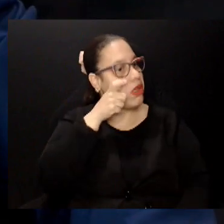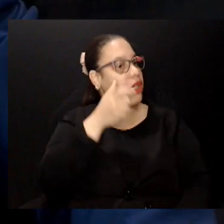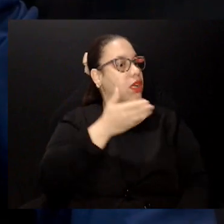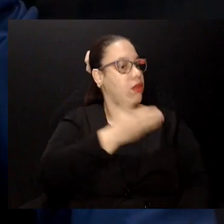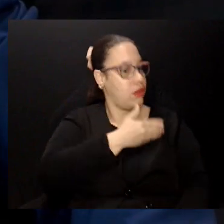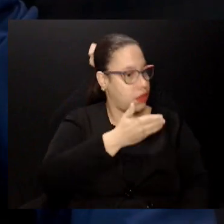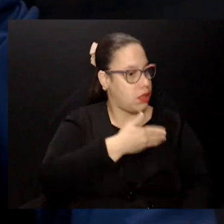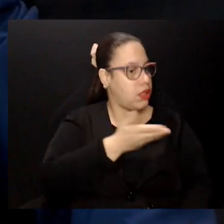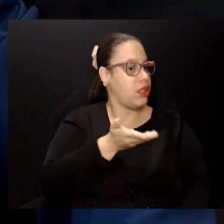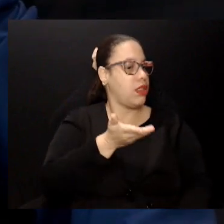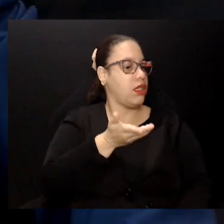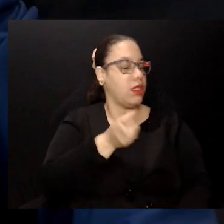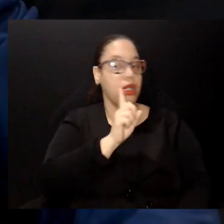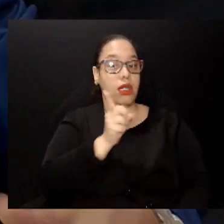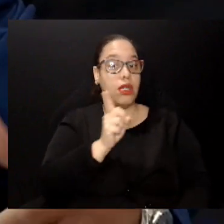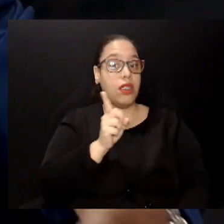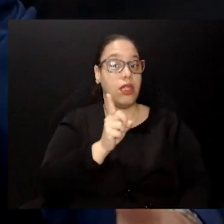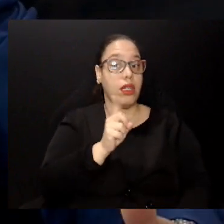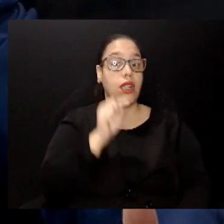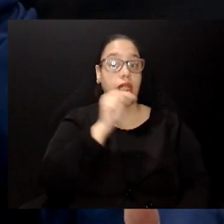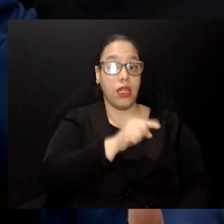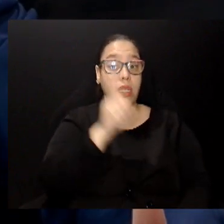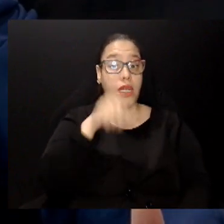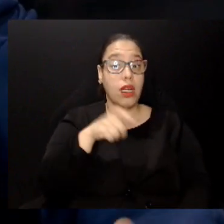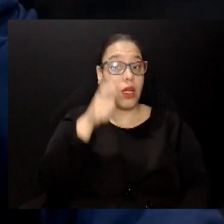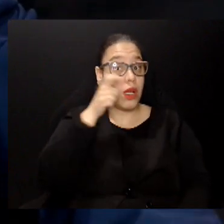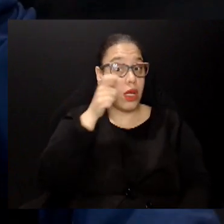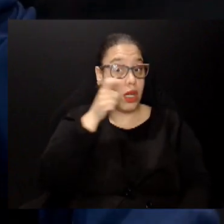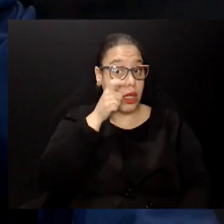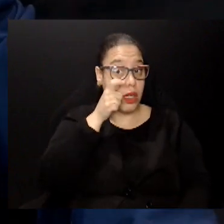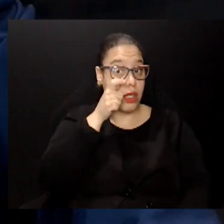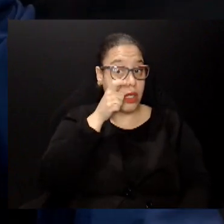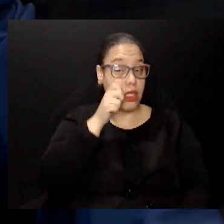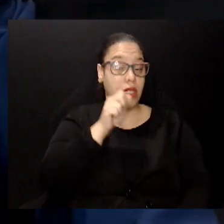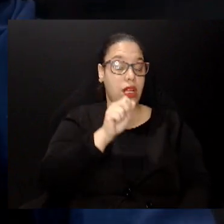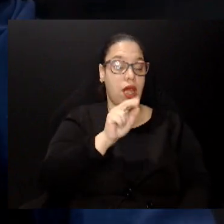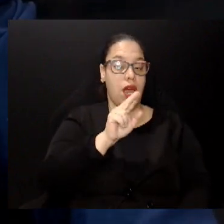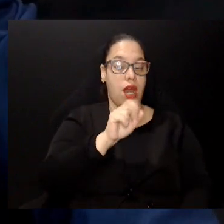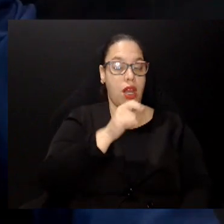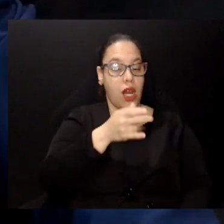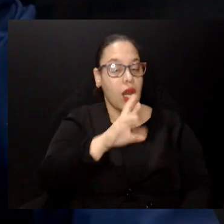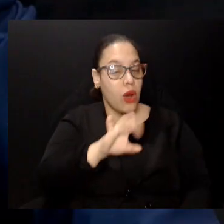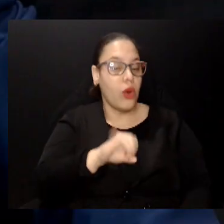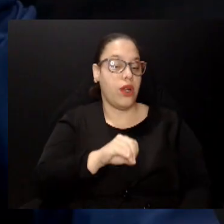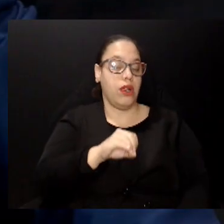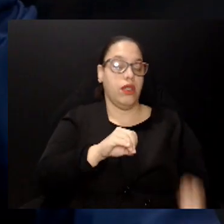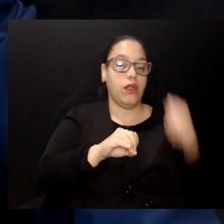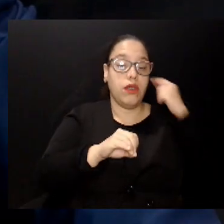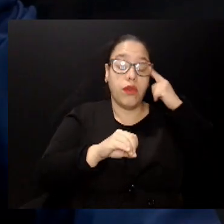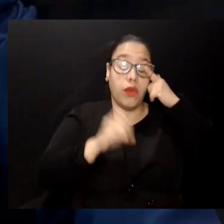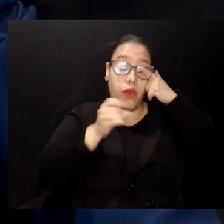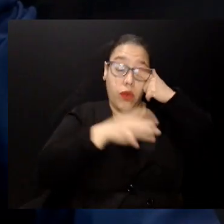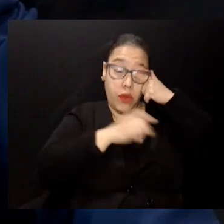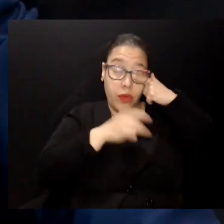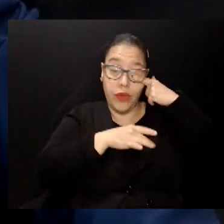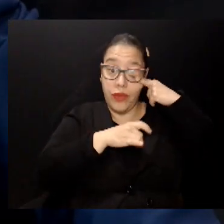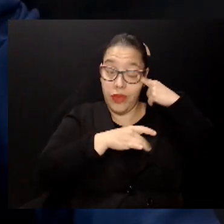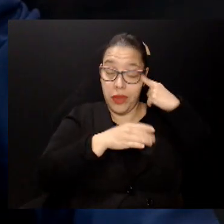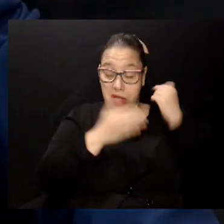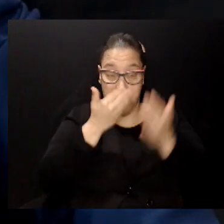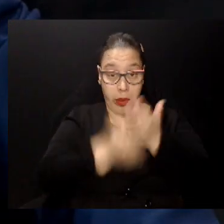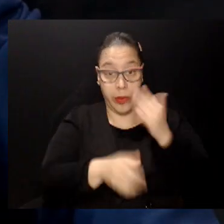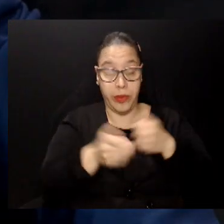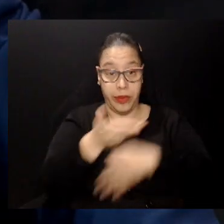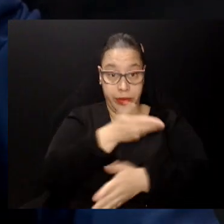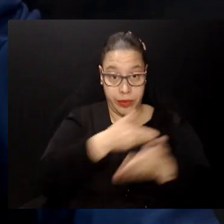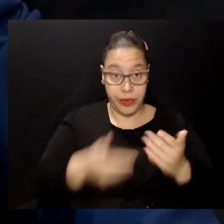vejam o quanto que ele é interessante devido a essa anulação, devido a esse medo de perder e de fazer parte